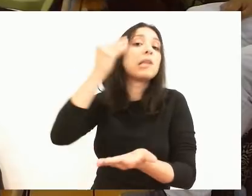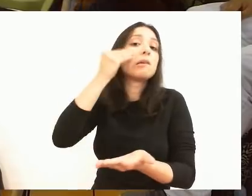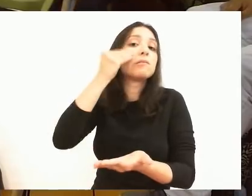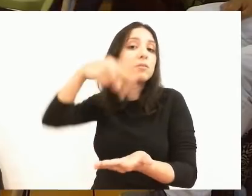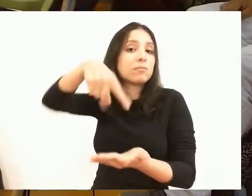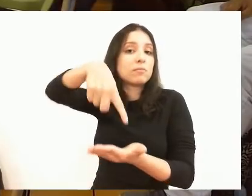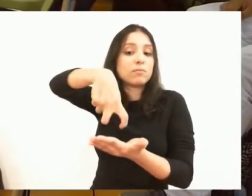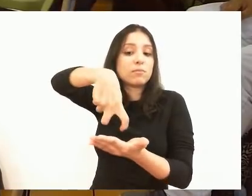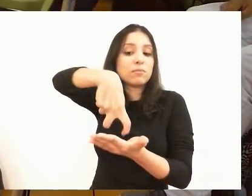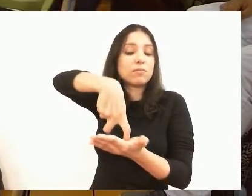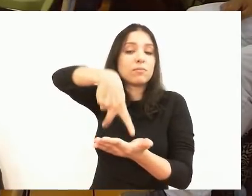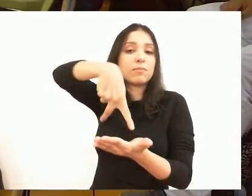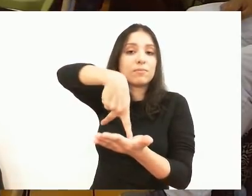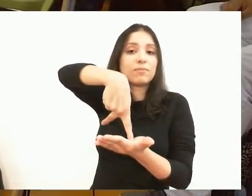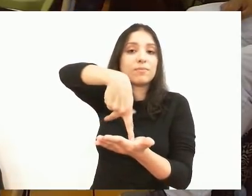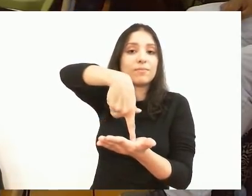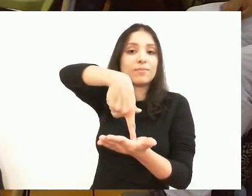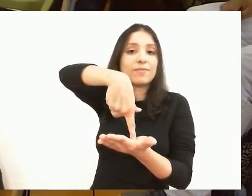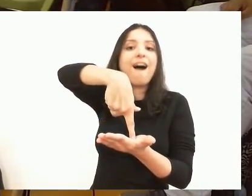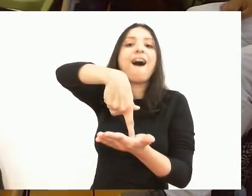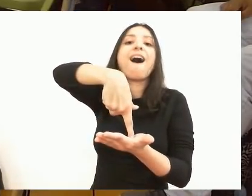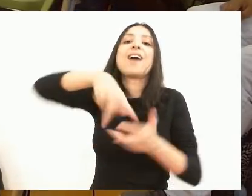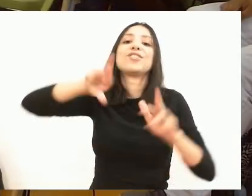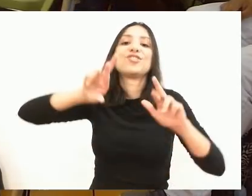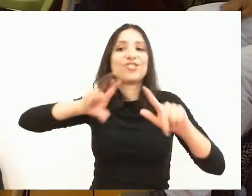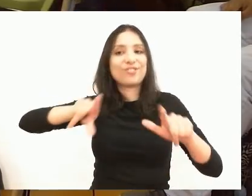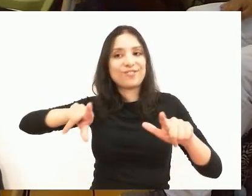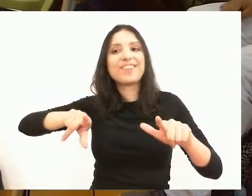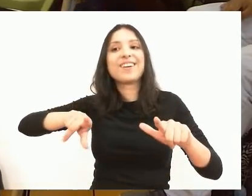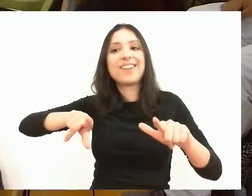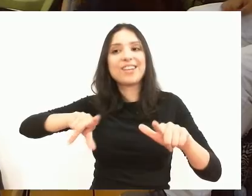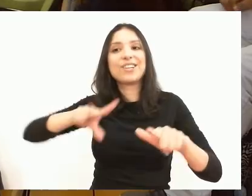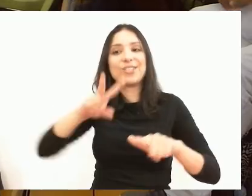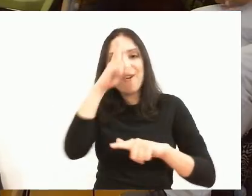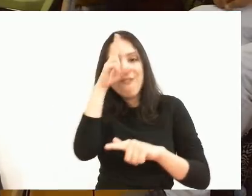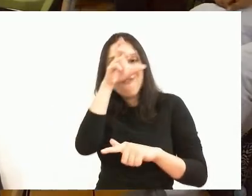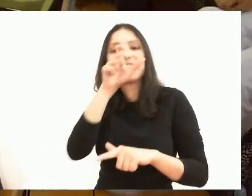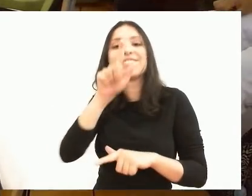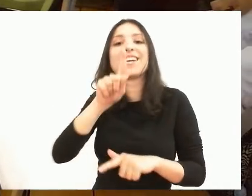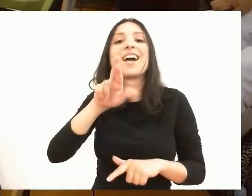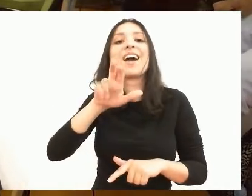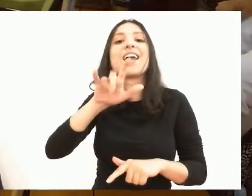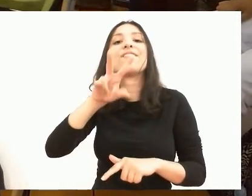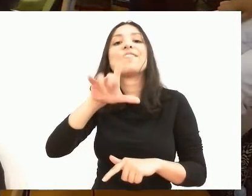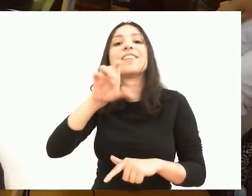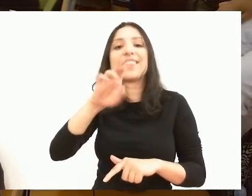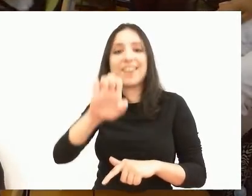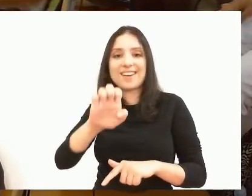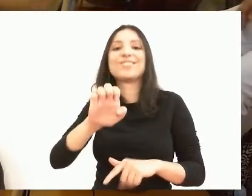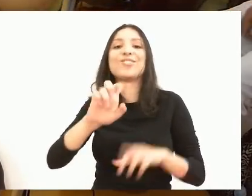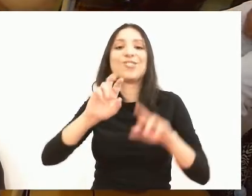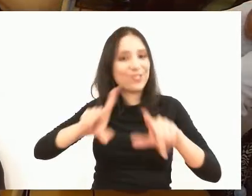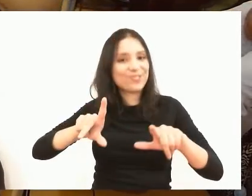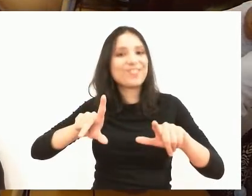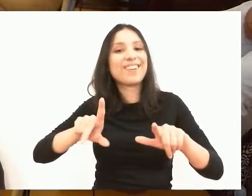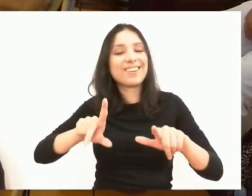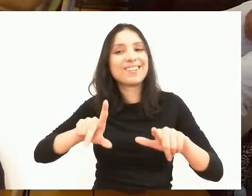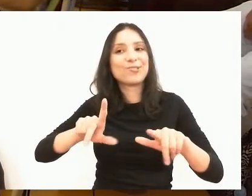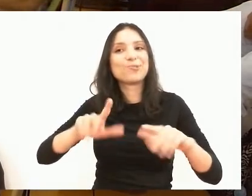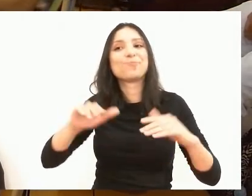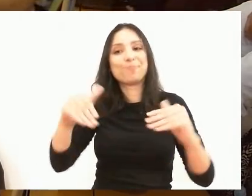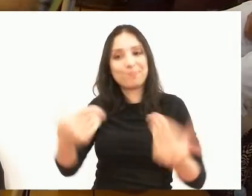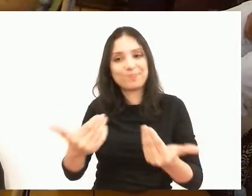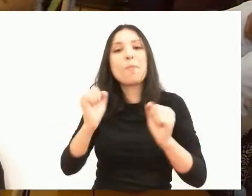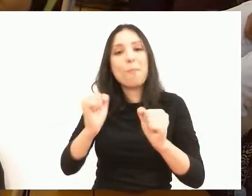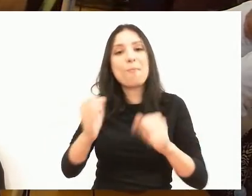aí já é outra relação com a gravidade então pode sentar então na verdade